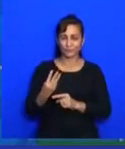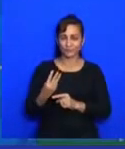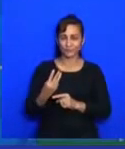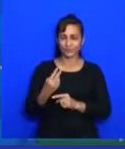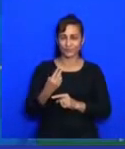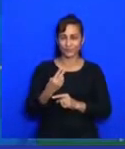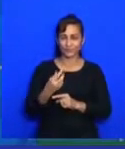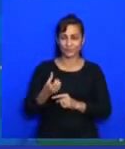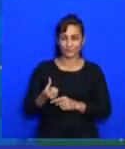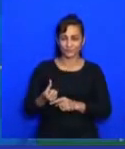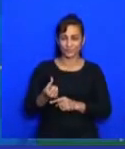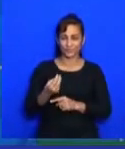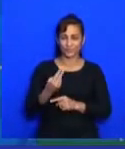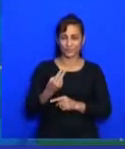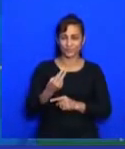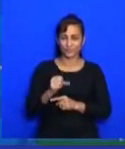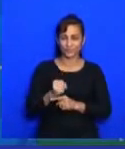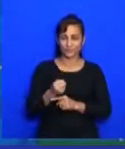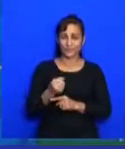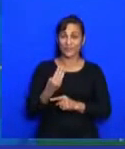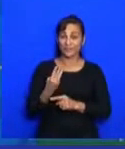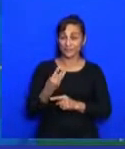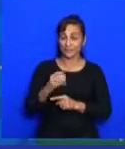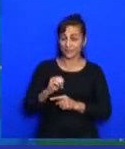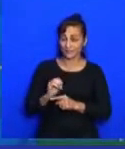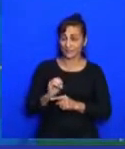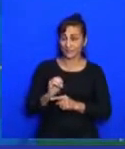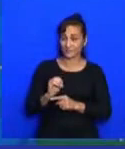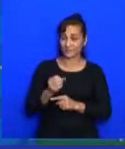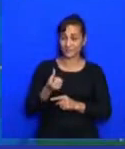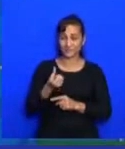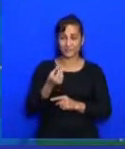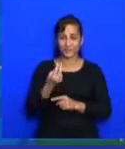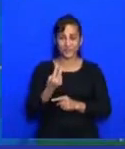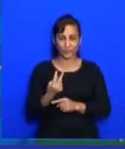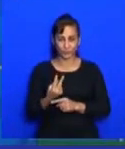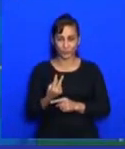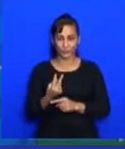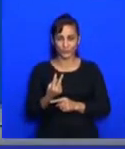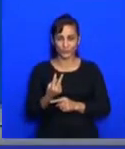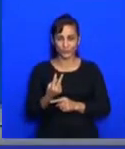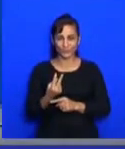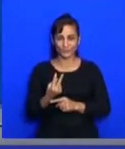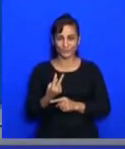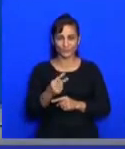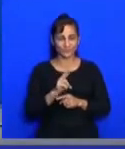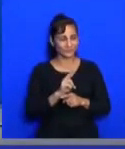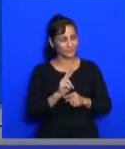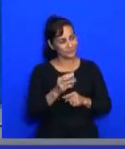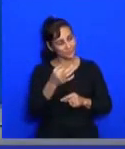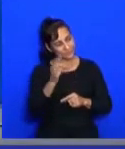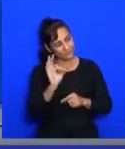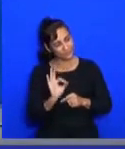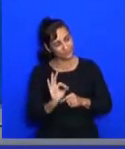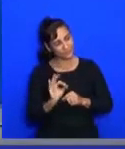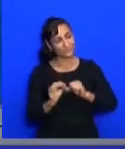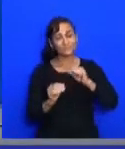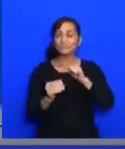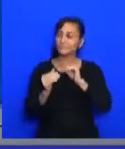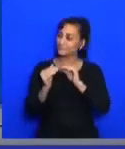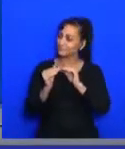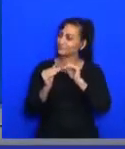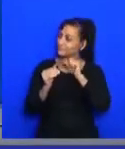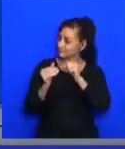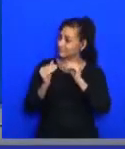43, 26, 28, 30 e 62. Auditoras, confirmam?